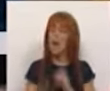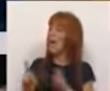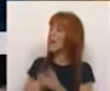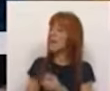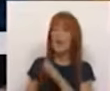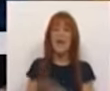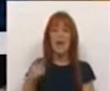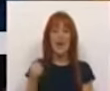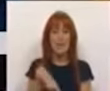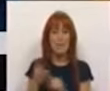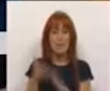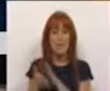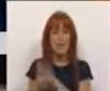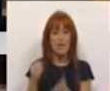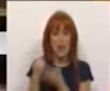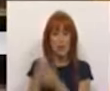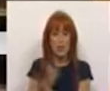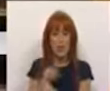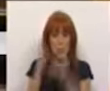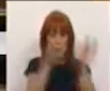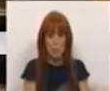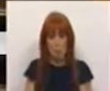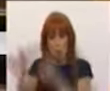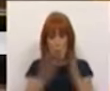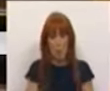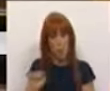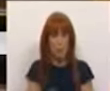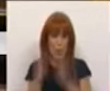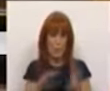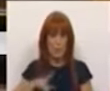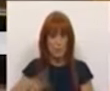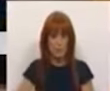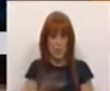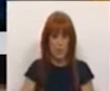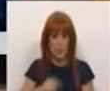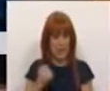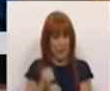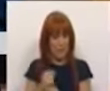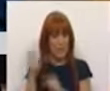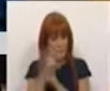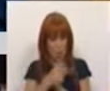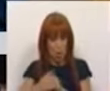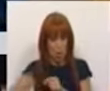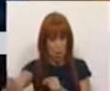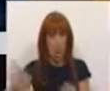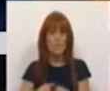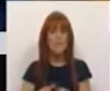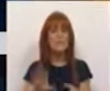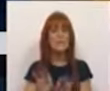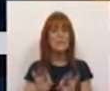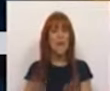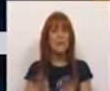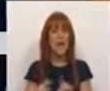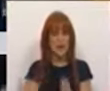necessário criar mais emprego, apoiando os setores produtivos e a produção nacional, para que este emprego seja duradouro e